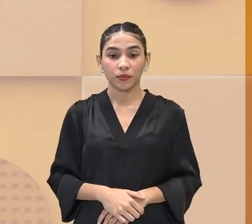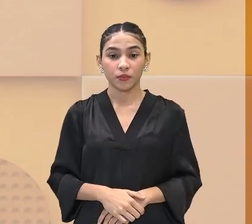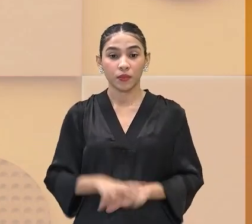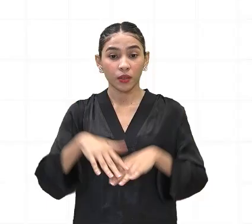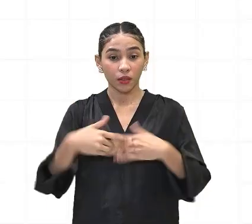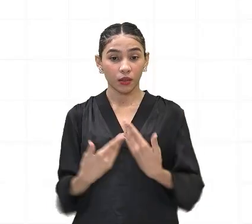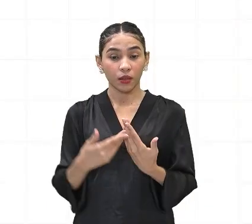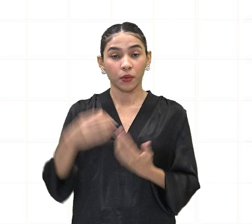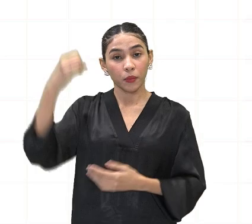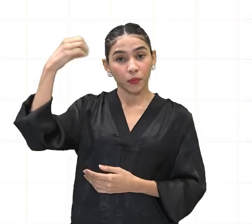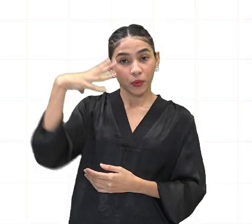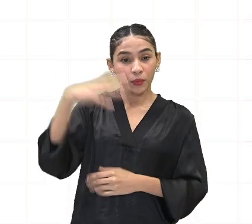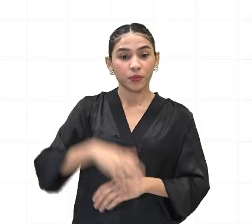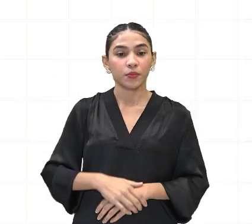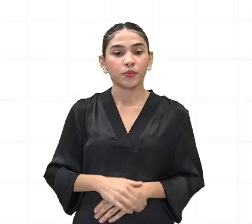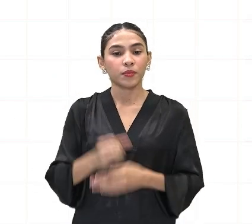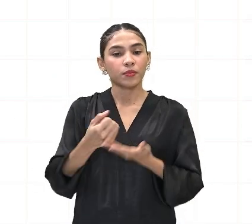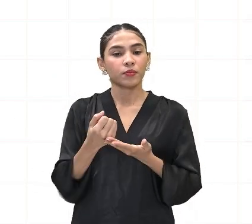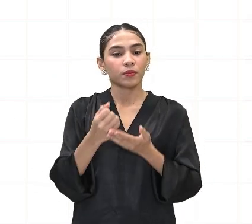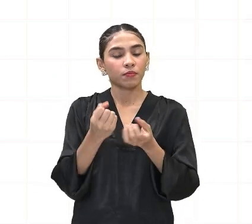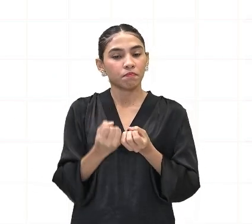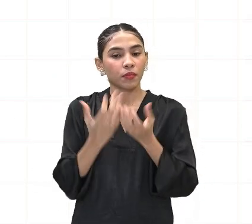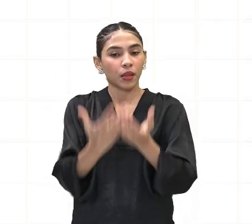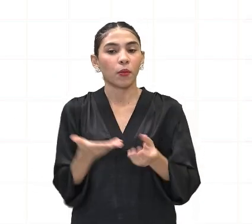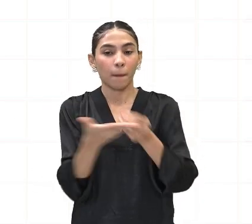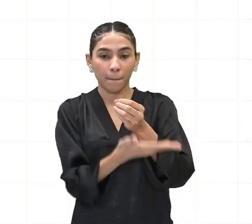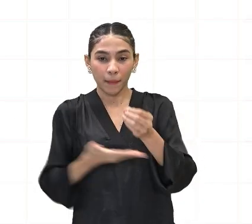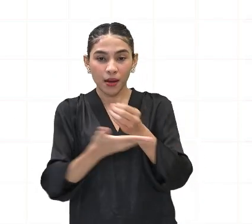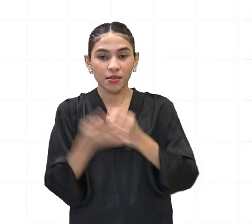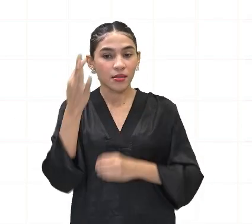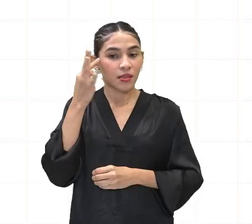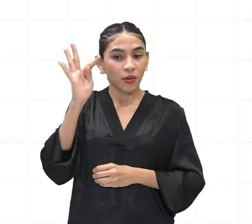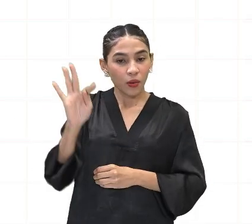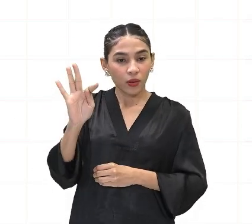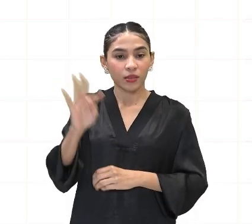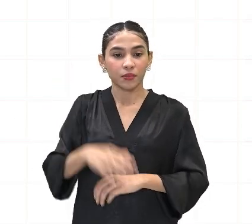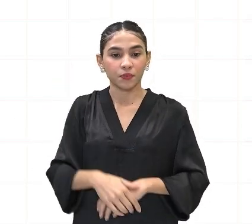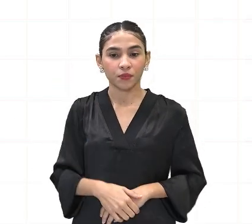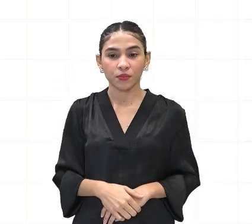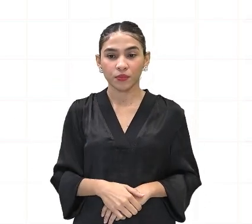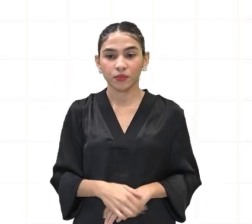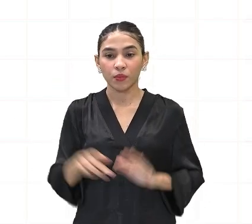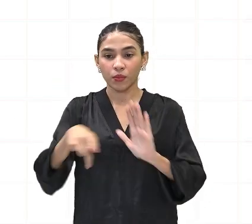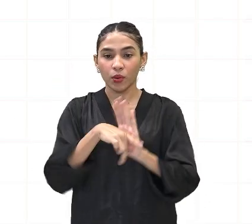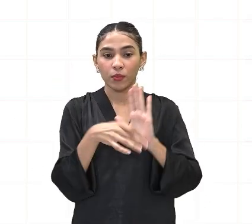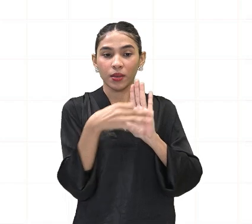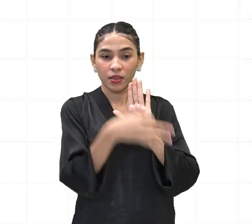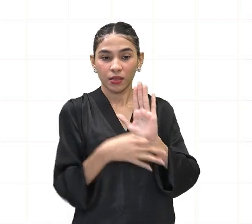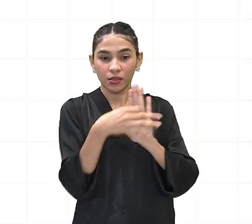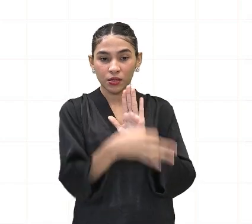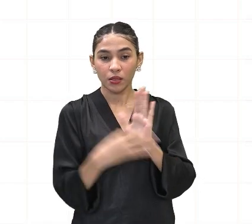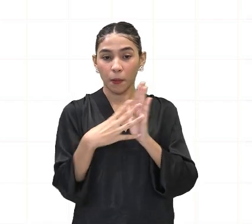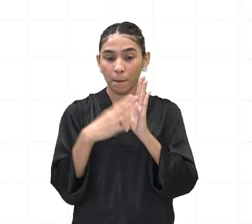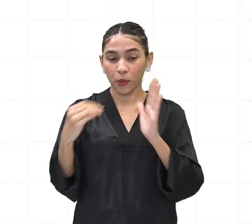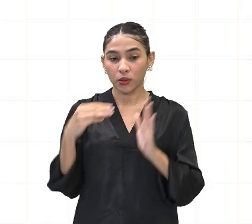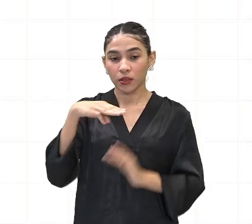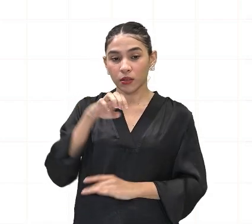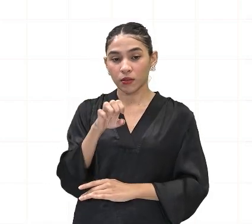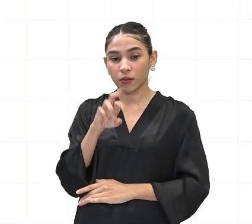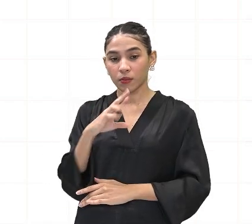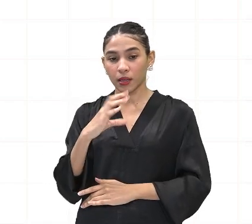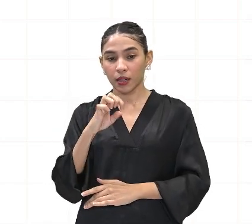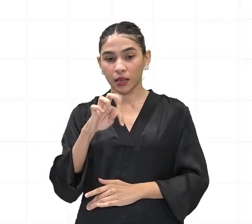O iluminismo, ele forneceu a base teórica para a crítica ao modelo